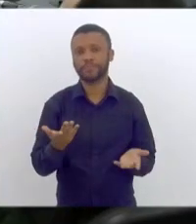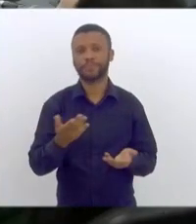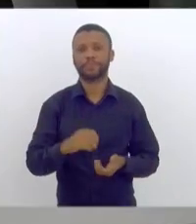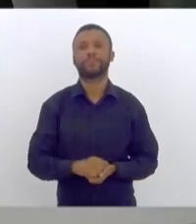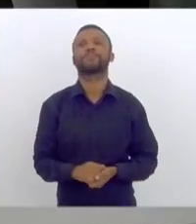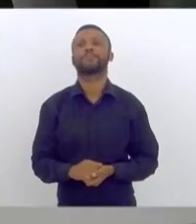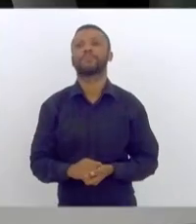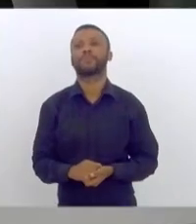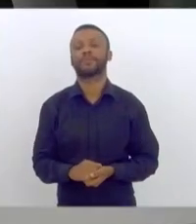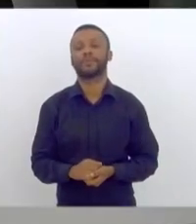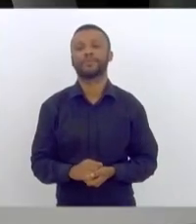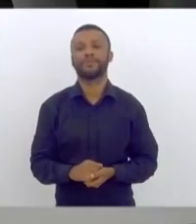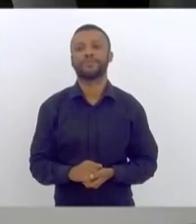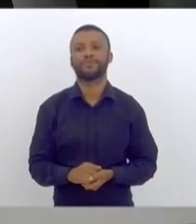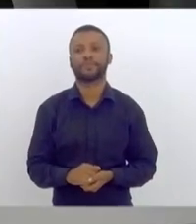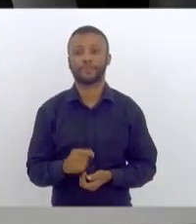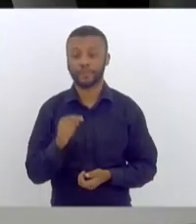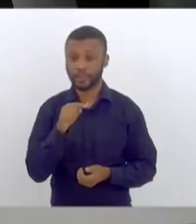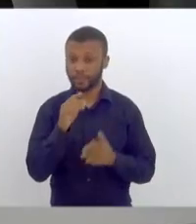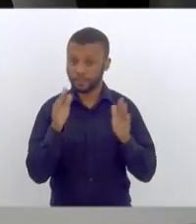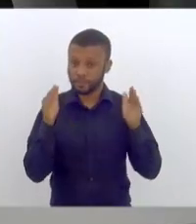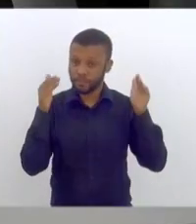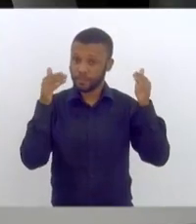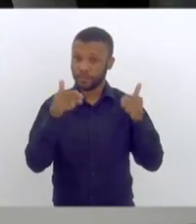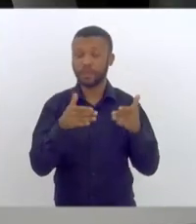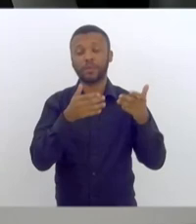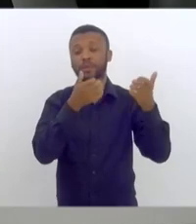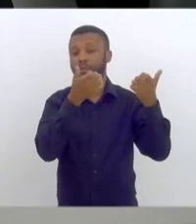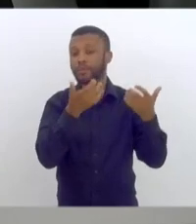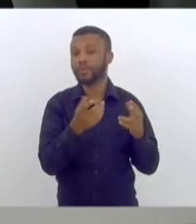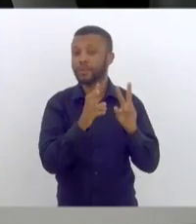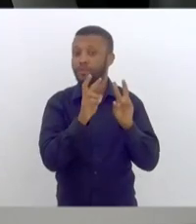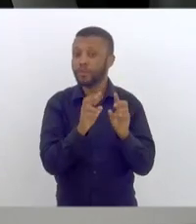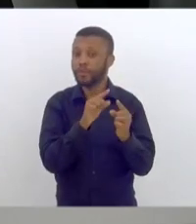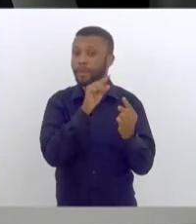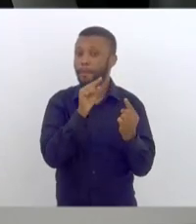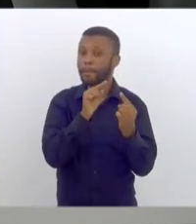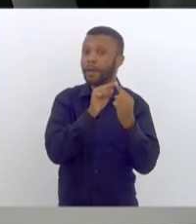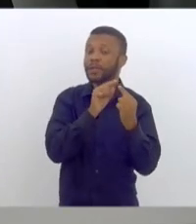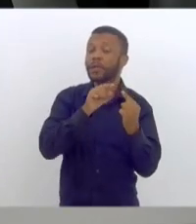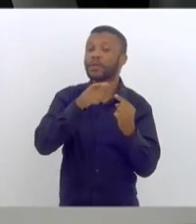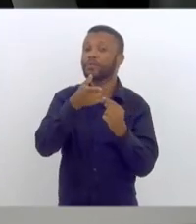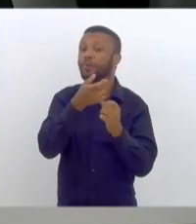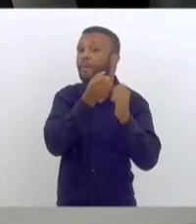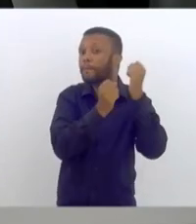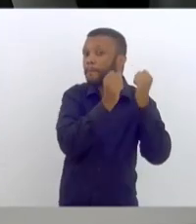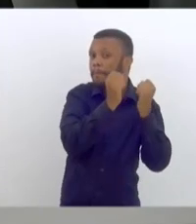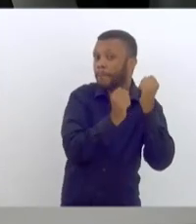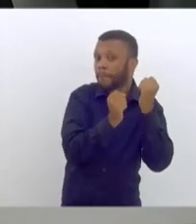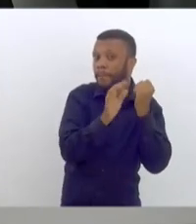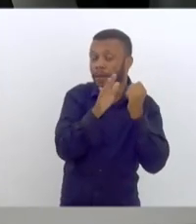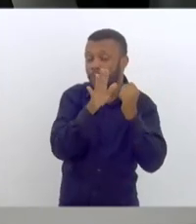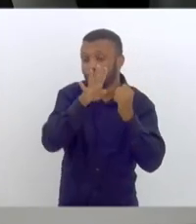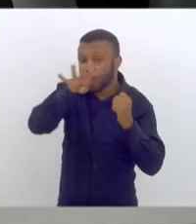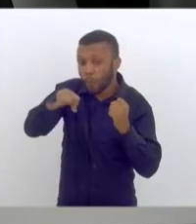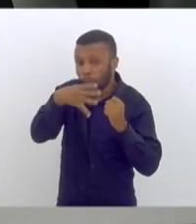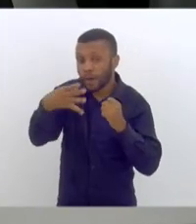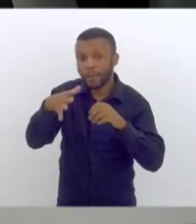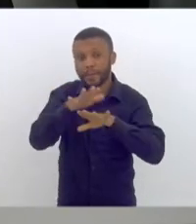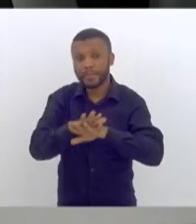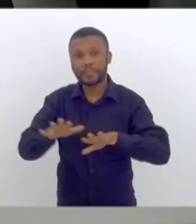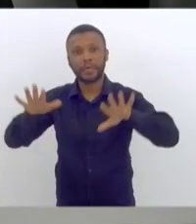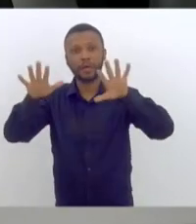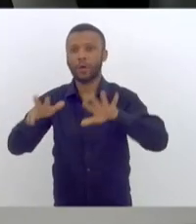é esse inciso específico ele fala sobre metas do beneficiário não no programa como um todo